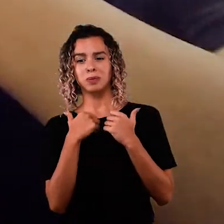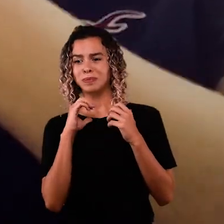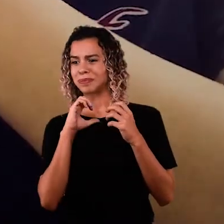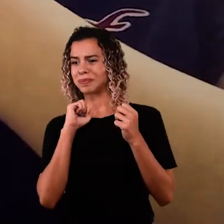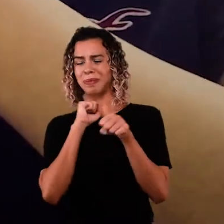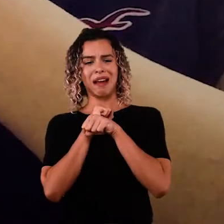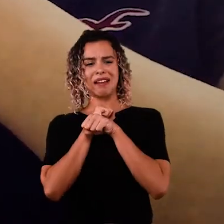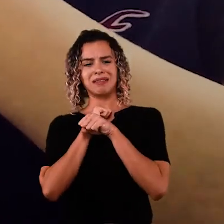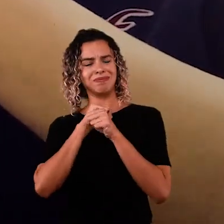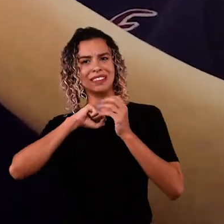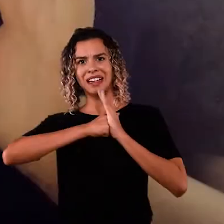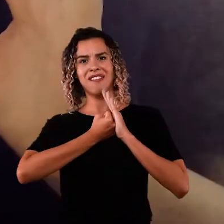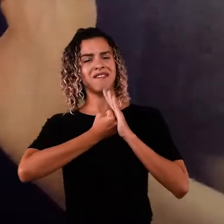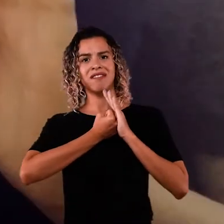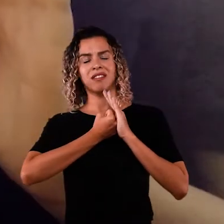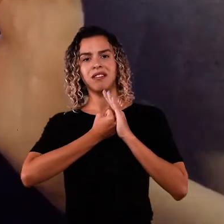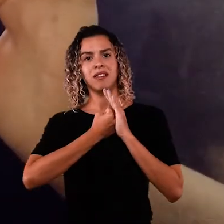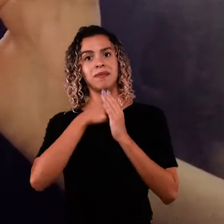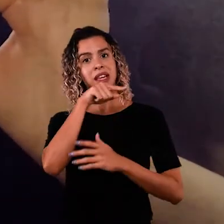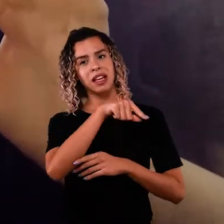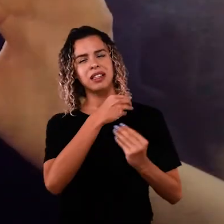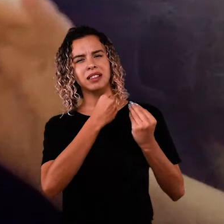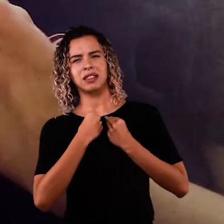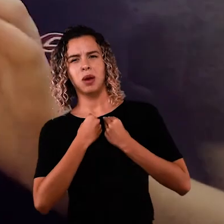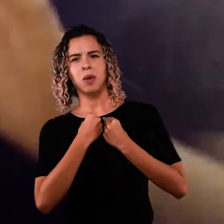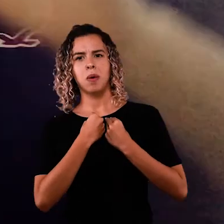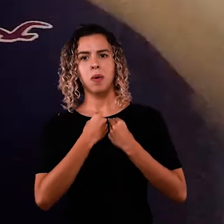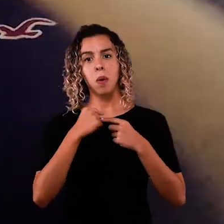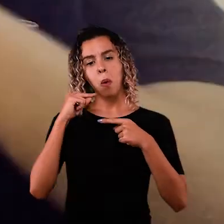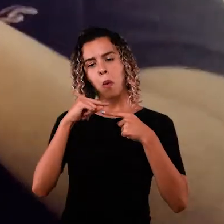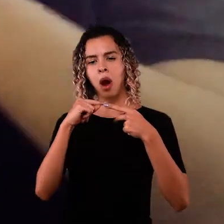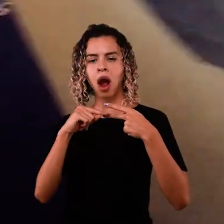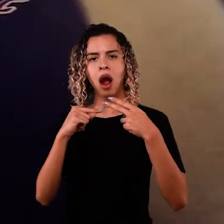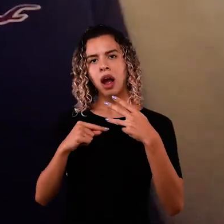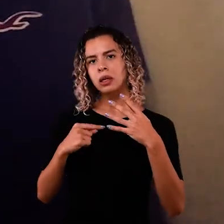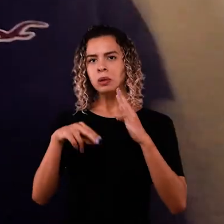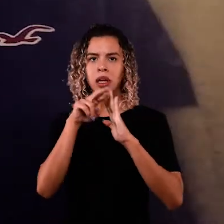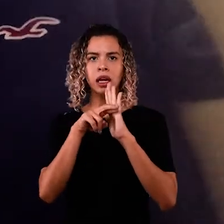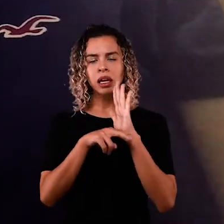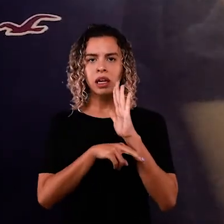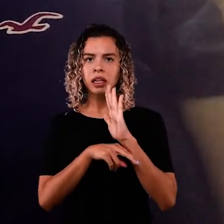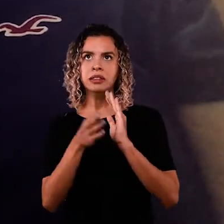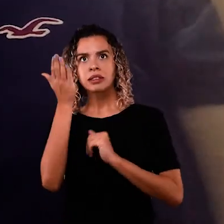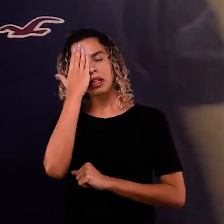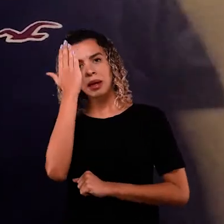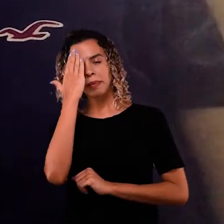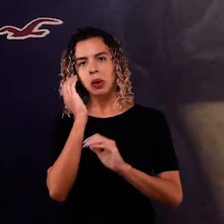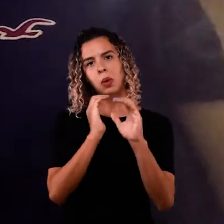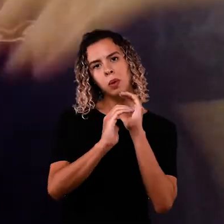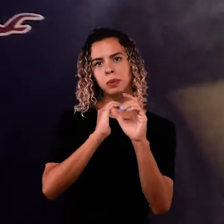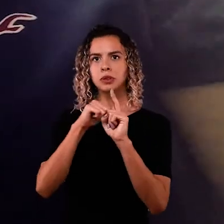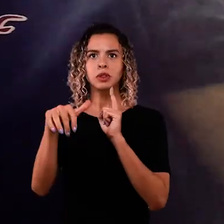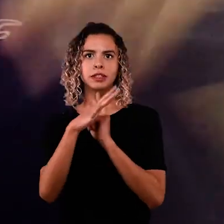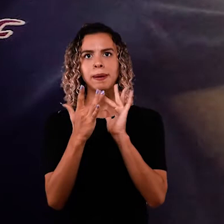Ela entrelaça os polegares. E também, ele me deu meio que os 4 passos de